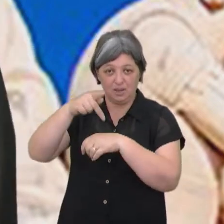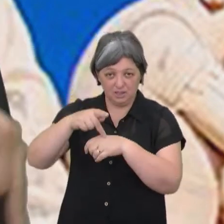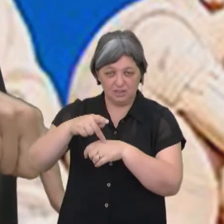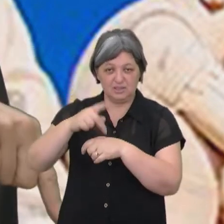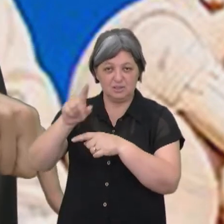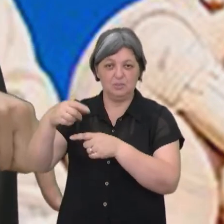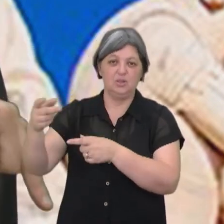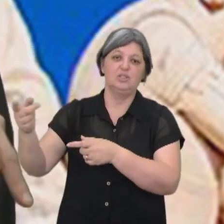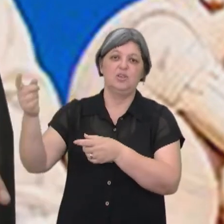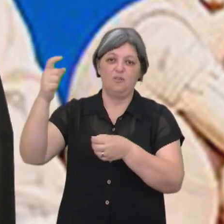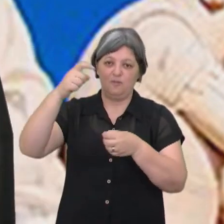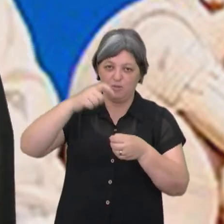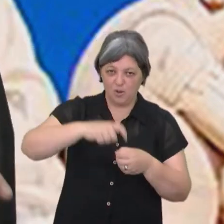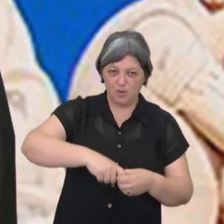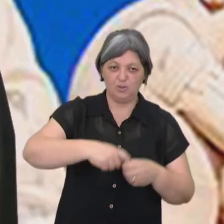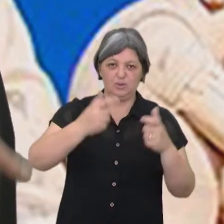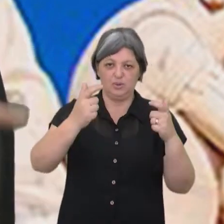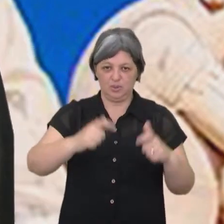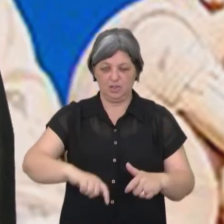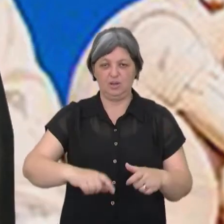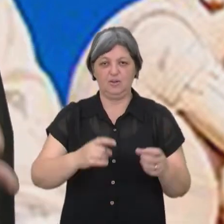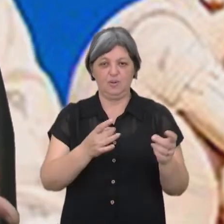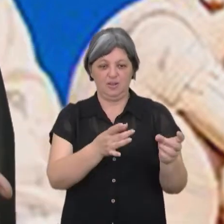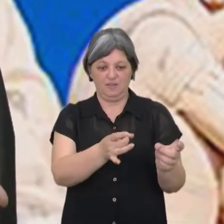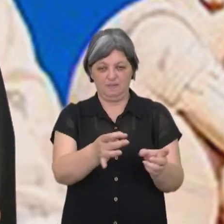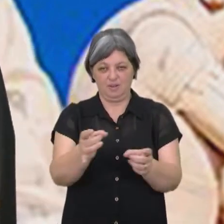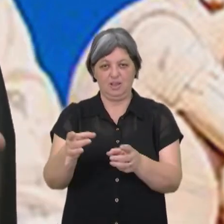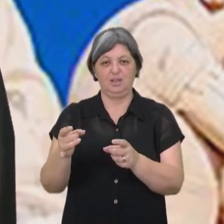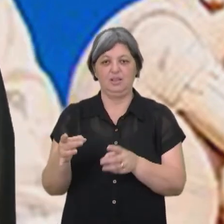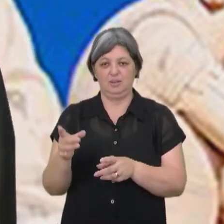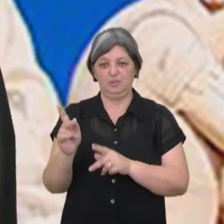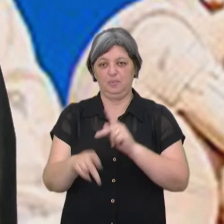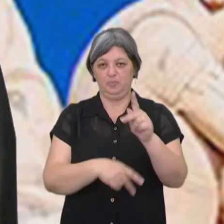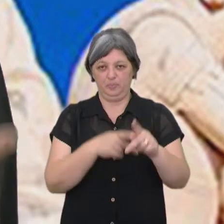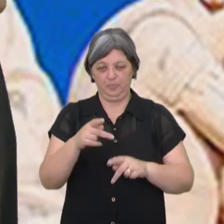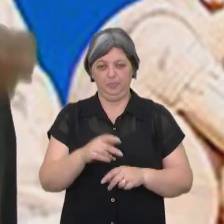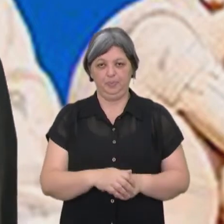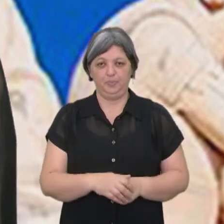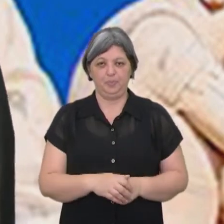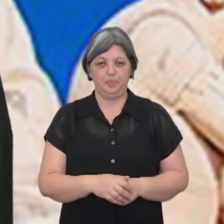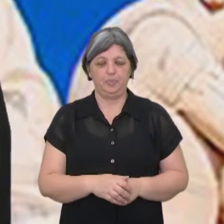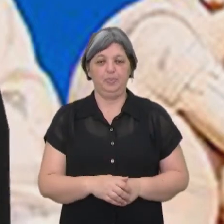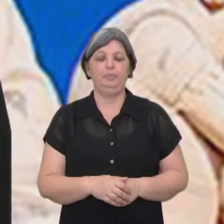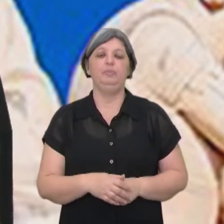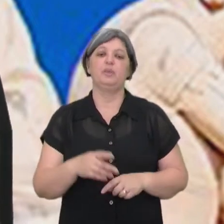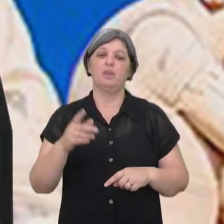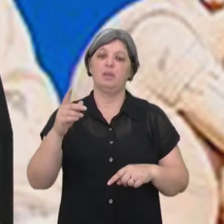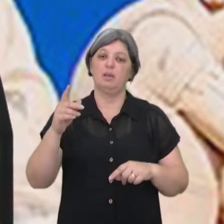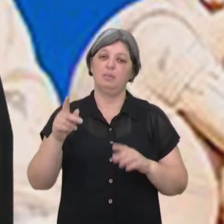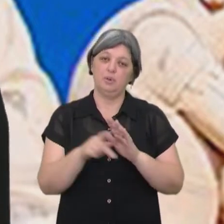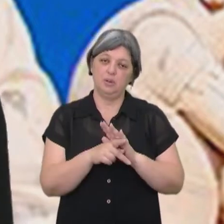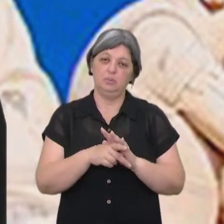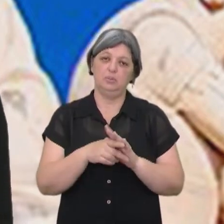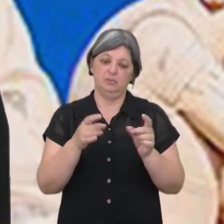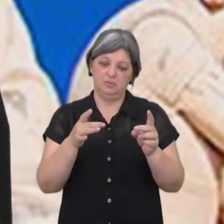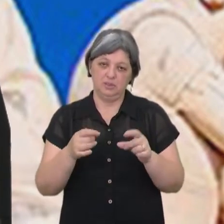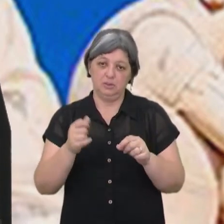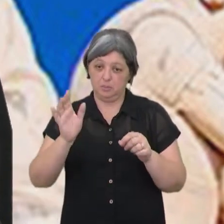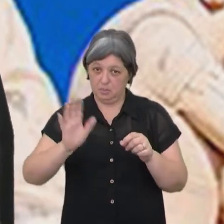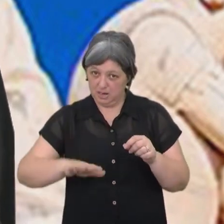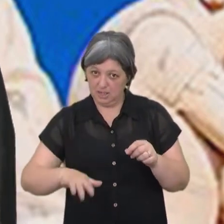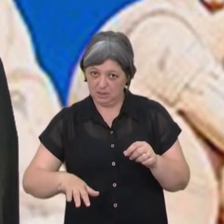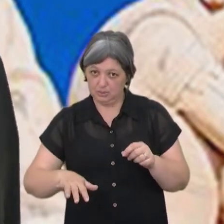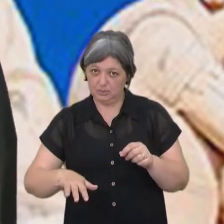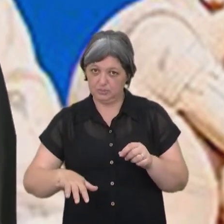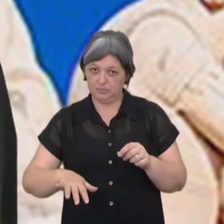depois voltar nessa mesma localidade e vender para esse povo que vendeu a matéria-prima para eles bem barato,